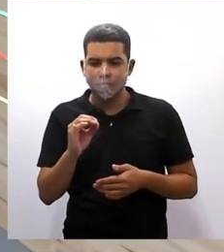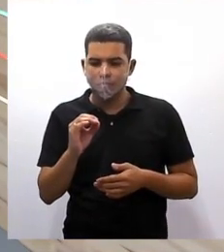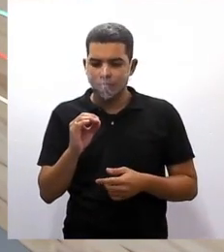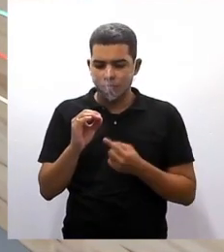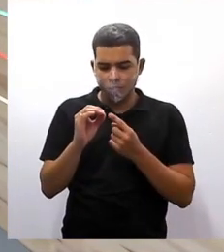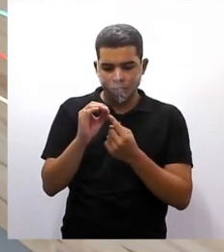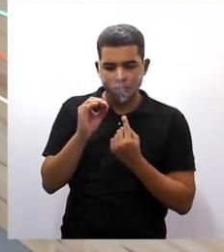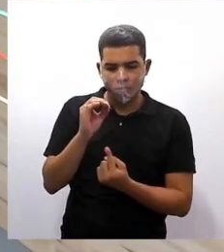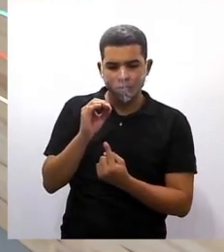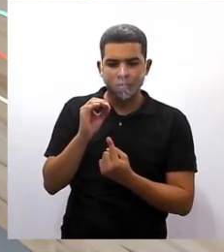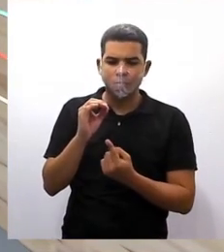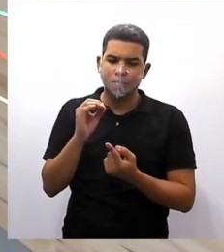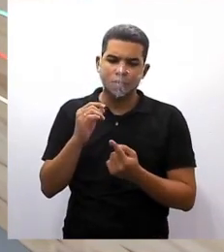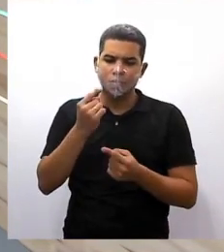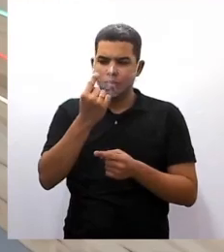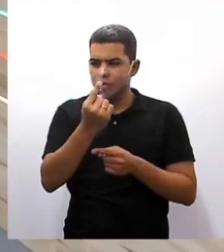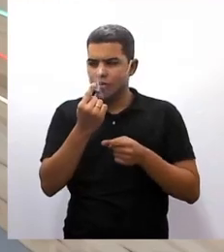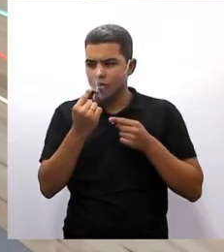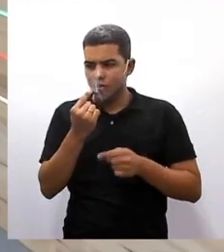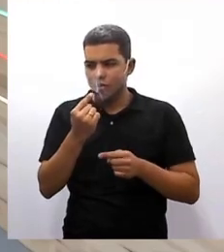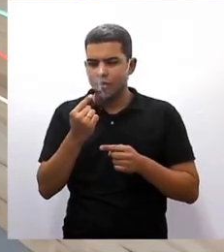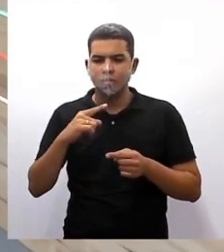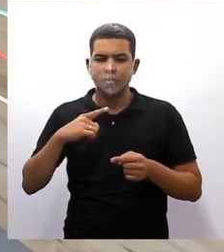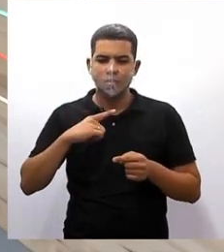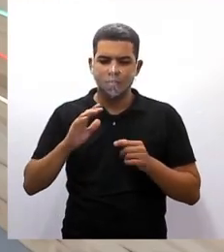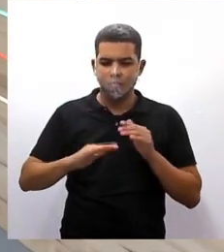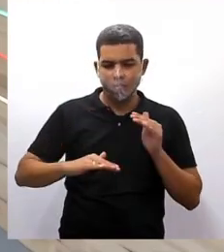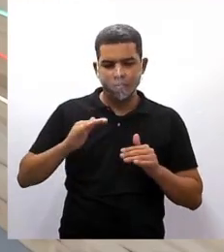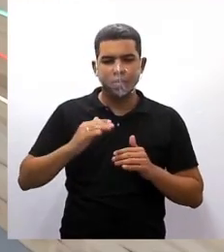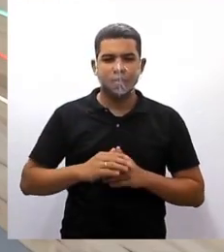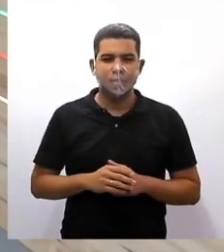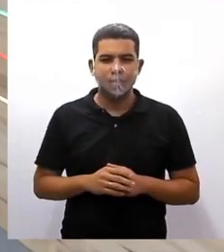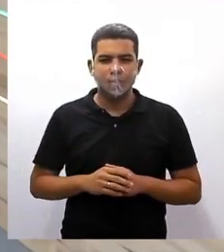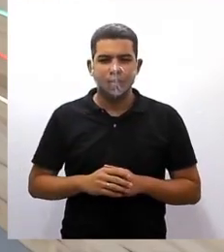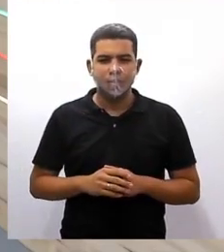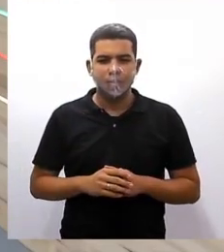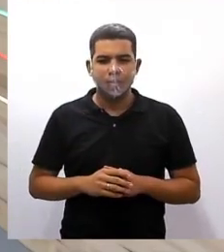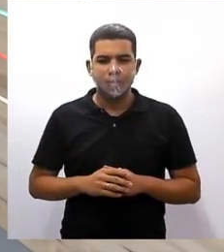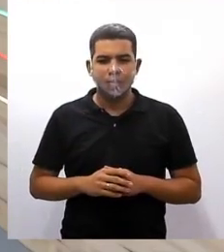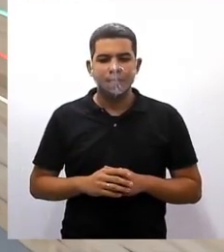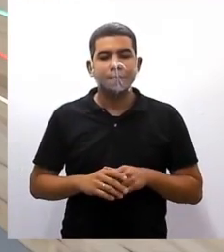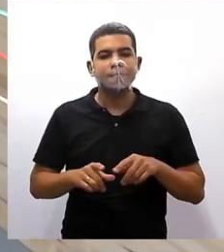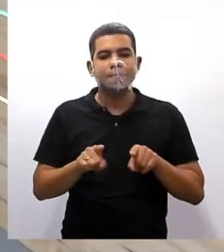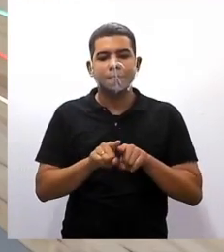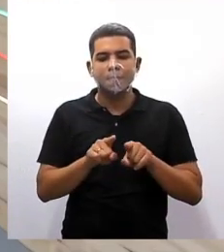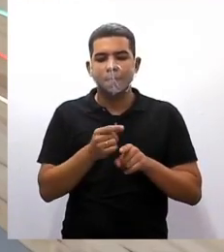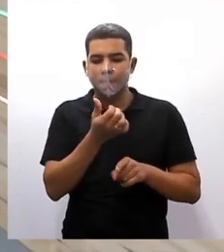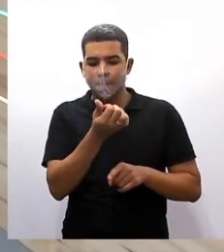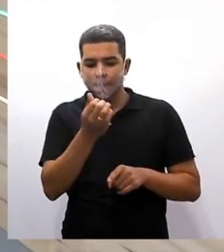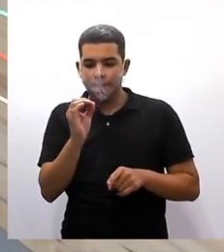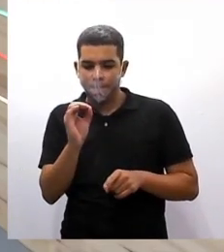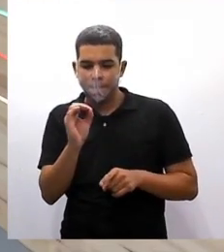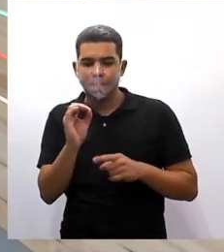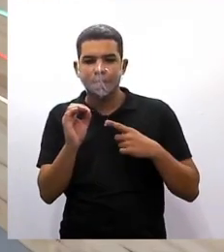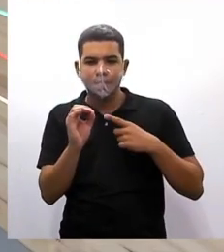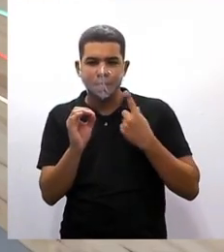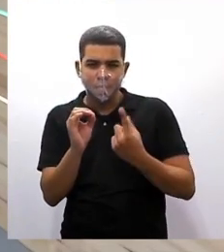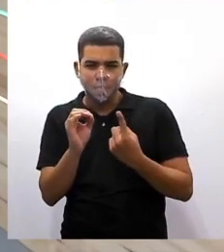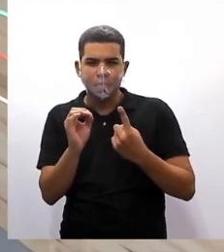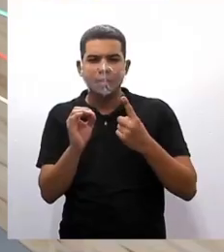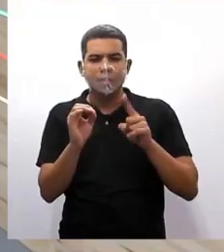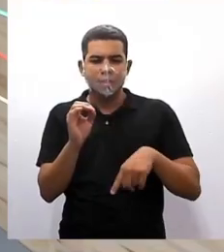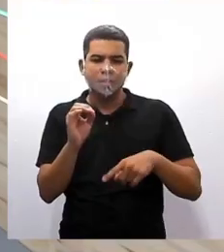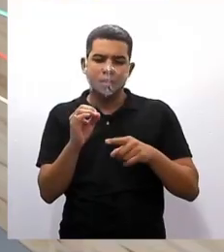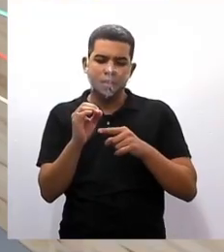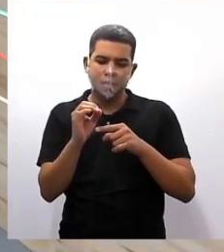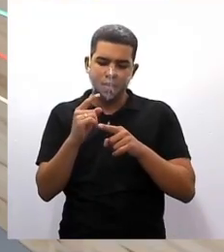embaixo. O de cima com o de cima, o de baixo com o de baixo. Beleza? E como o de 60 tem 1, então vai ficar o número vezes 1, que